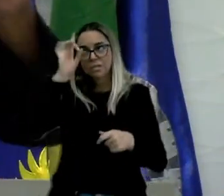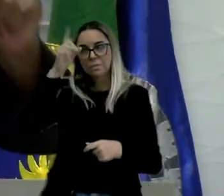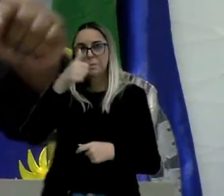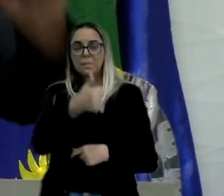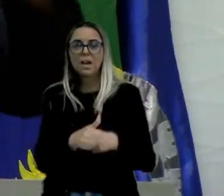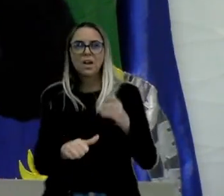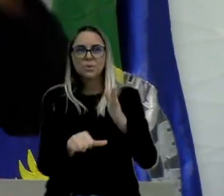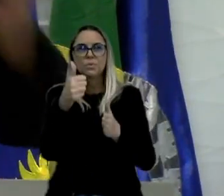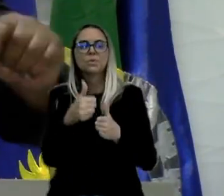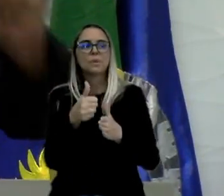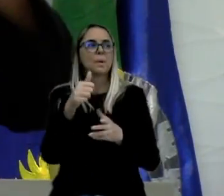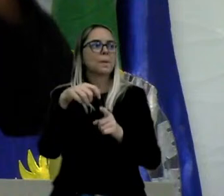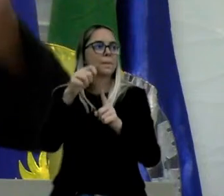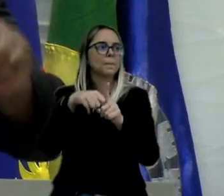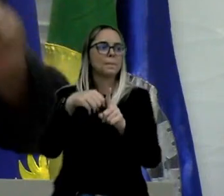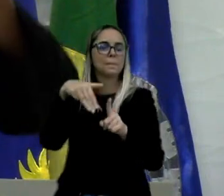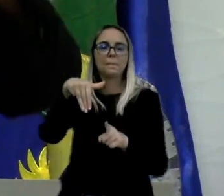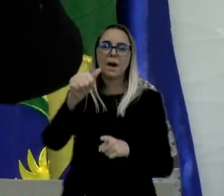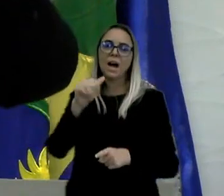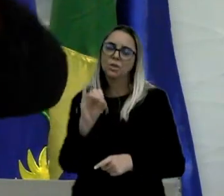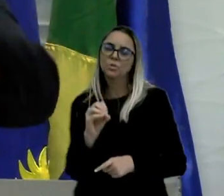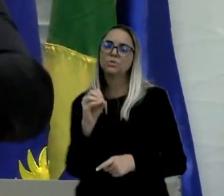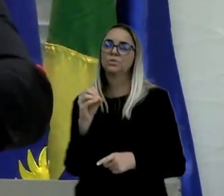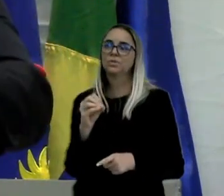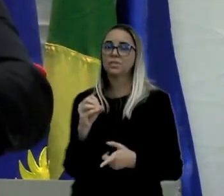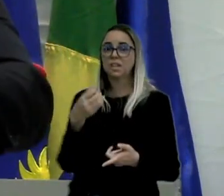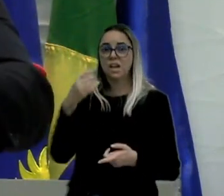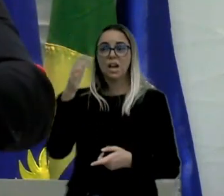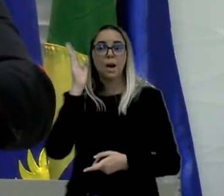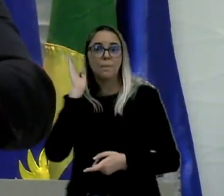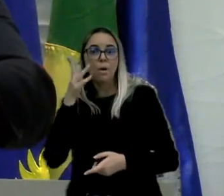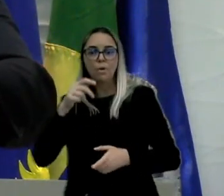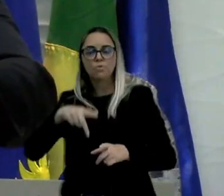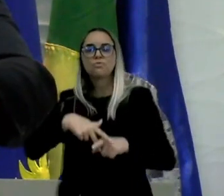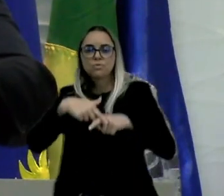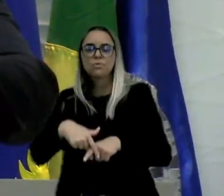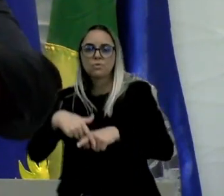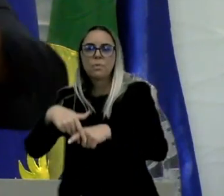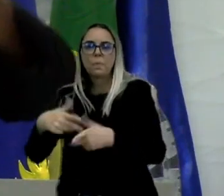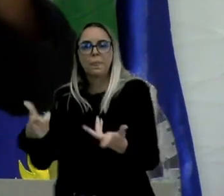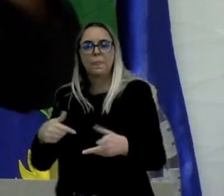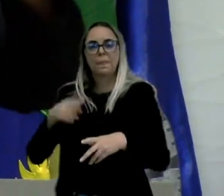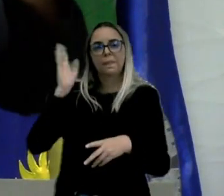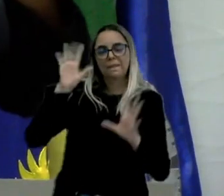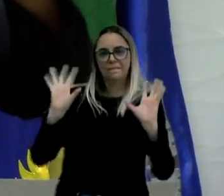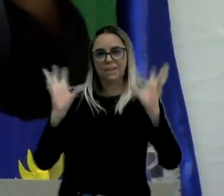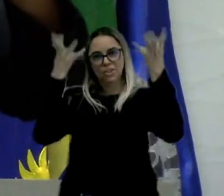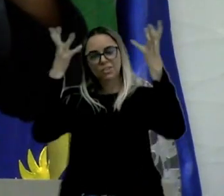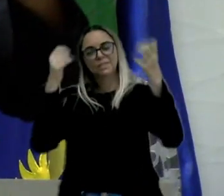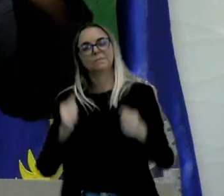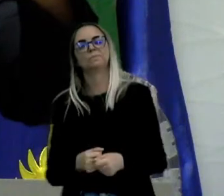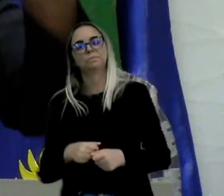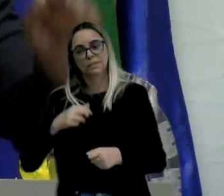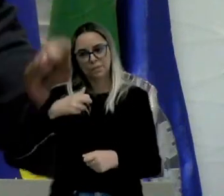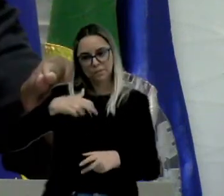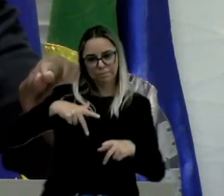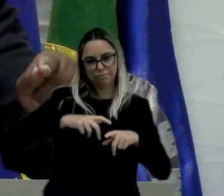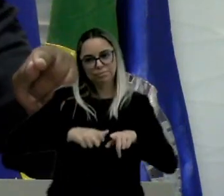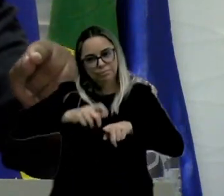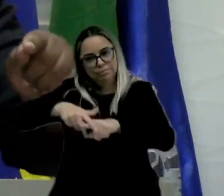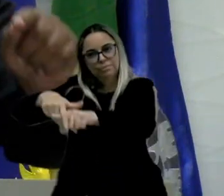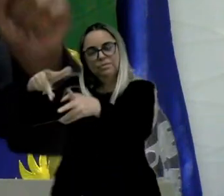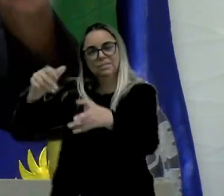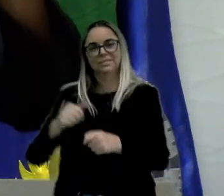participar da 23ª corrida de giricos eh da vda do Espírito